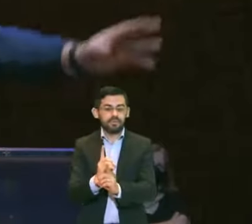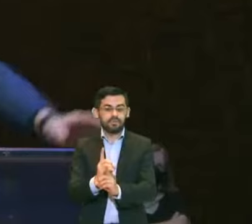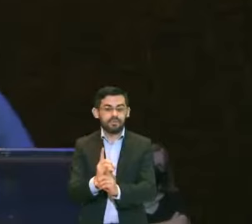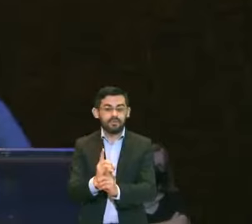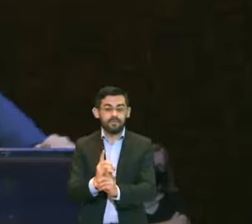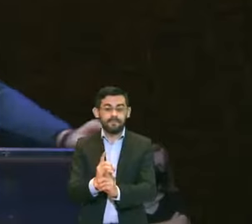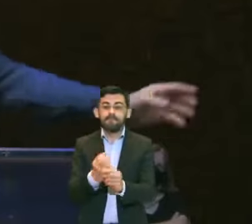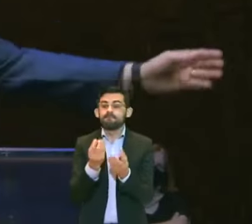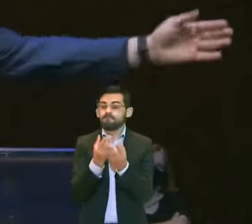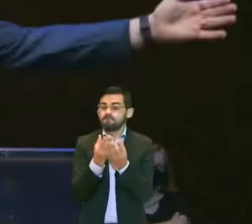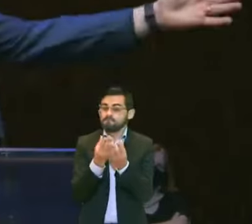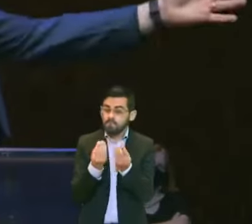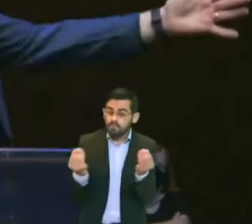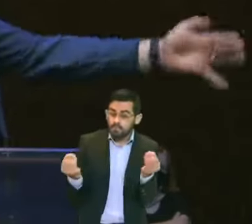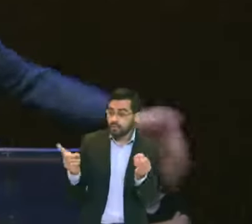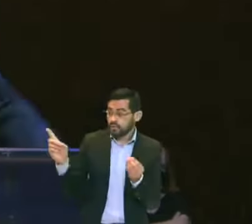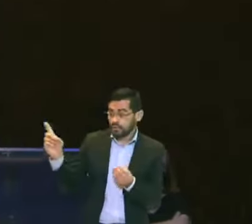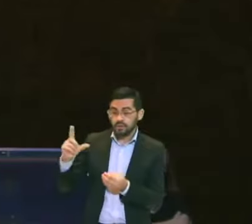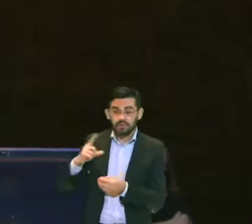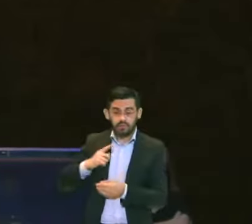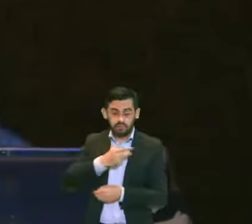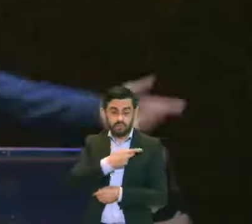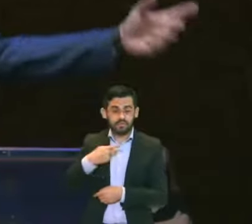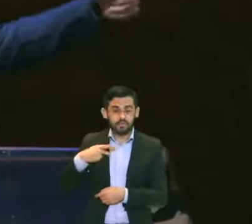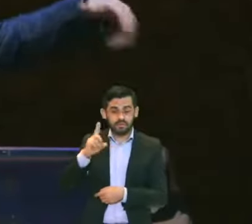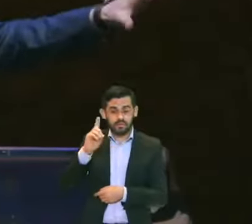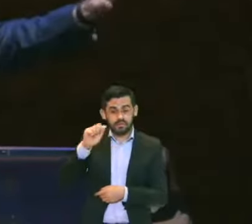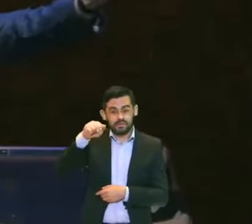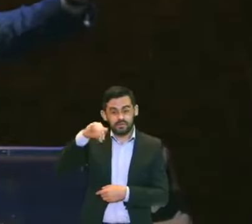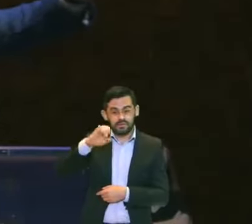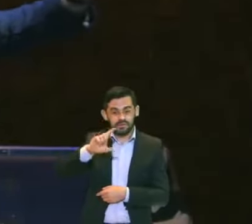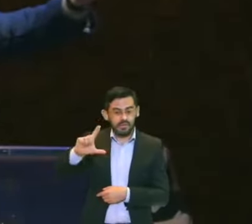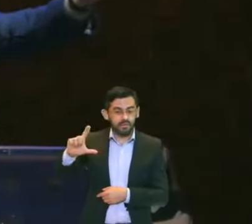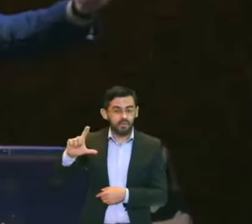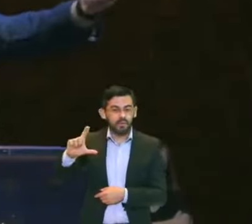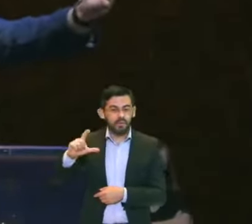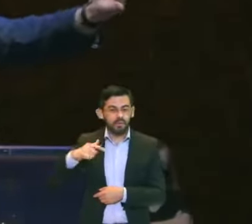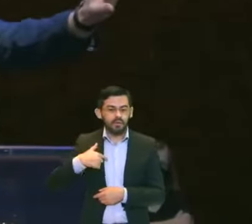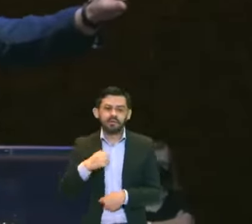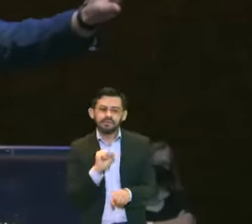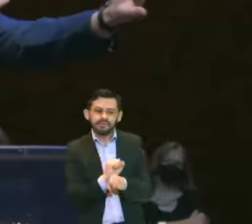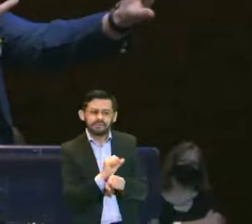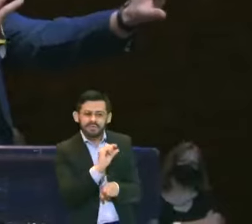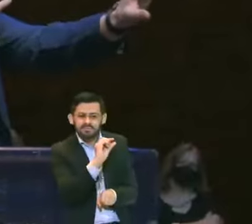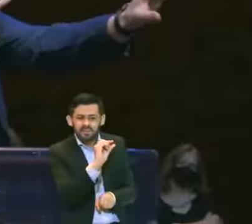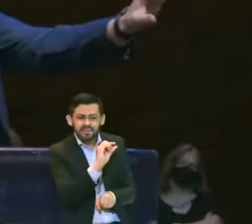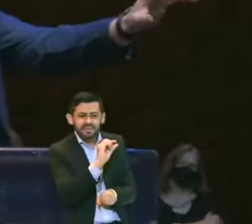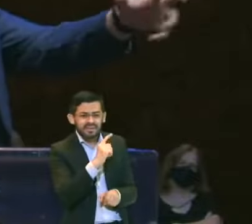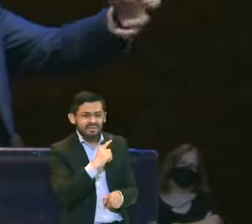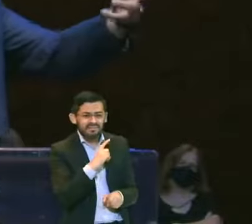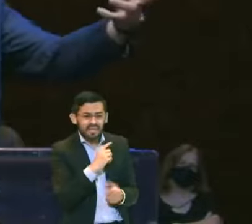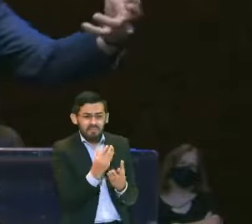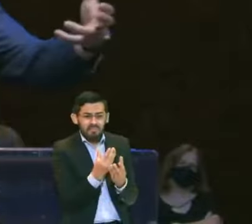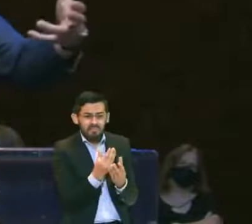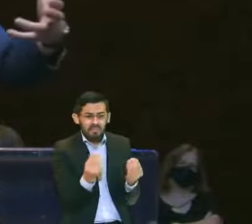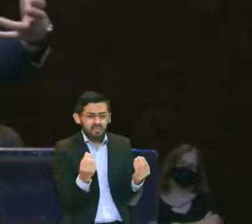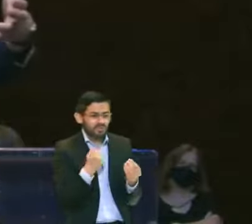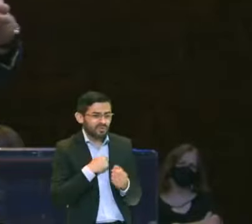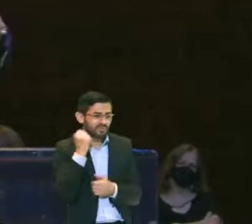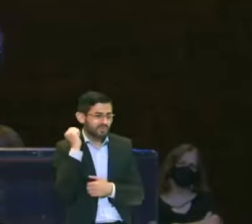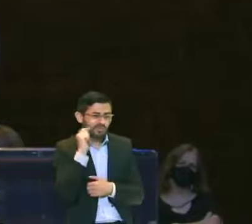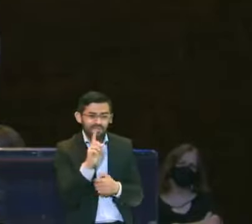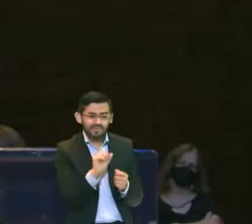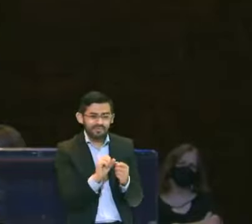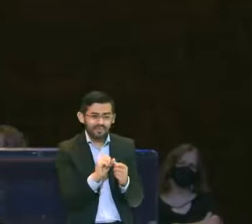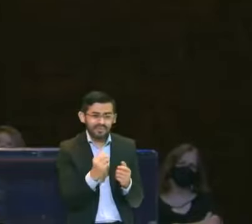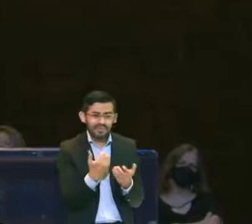Parte delas, o Daniel está aqui, falou, pessoal falando, segura um pouco aí, porque a gente não vai dar conta